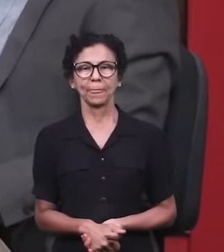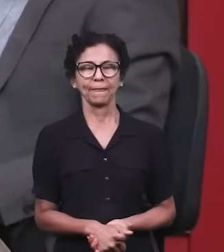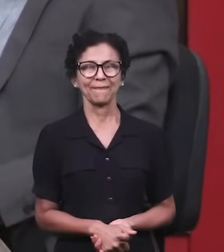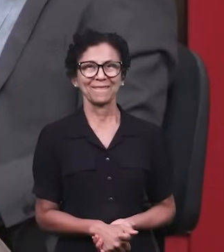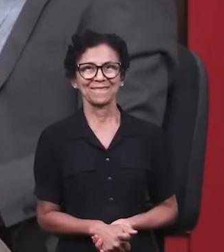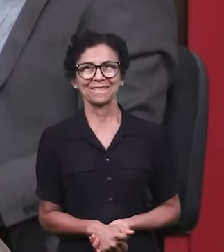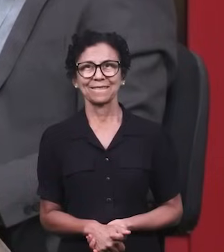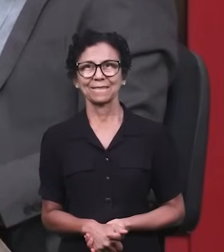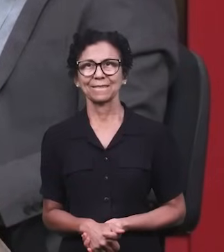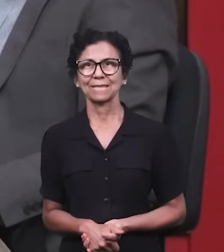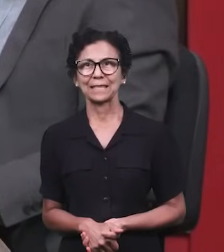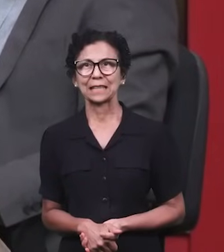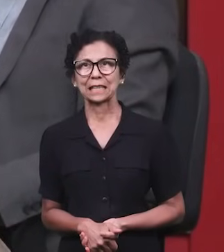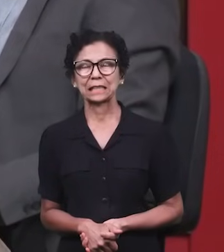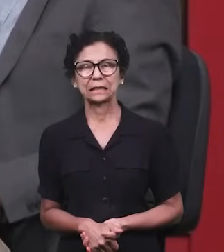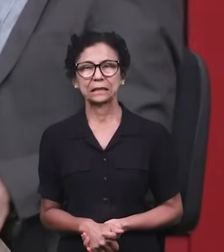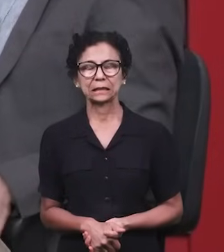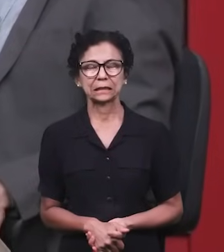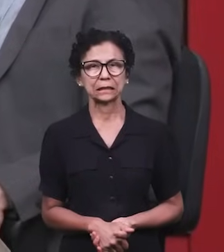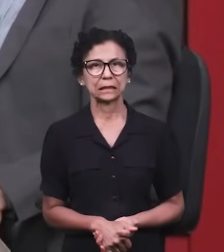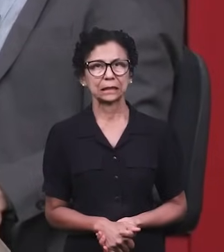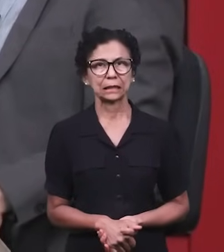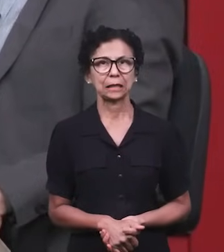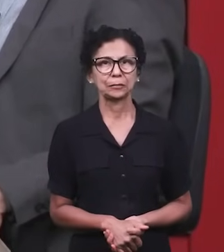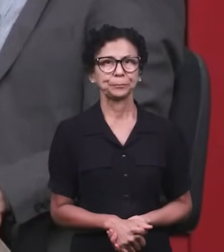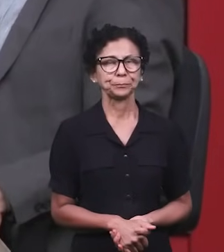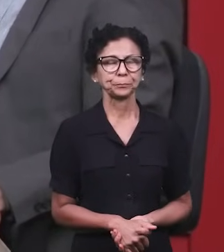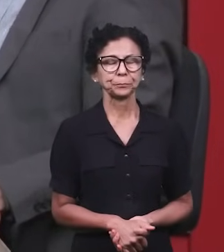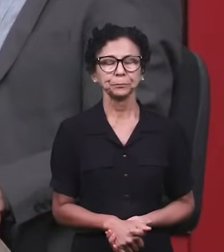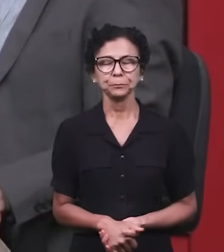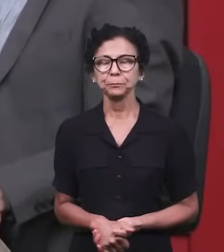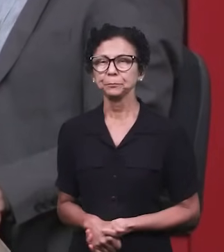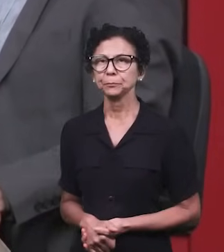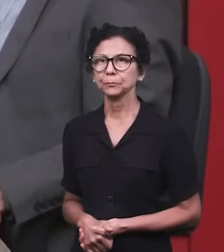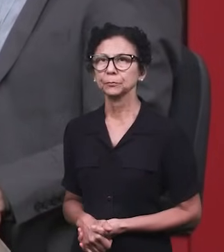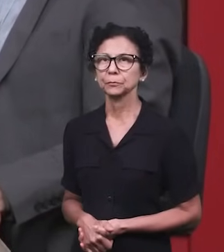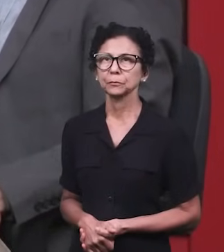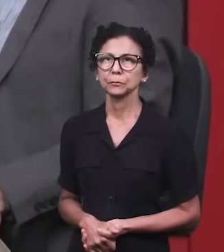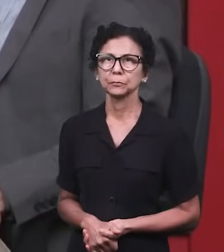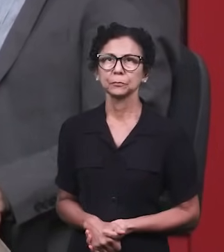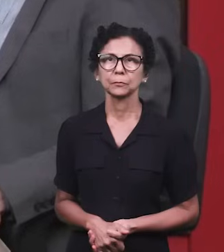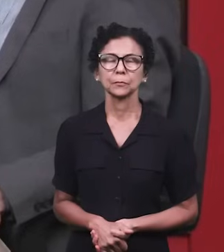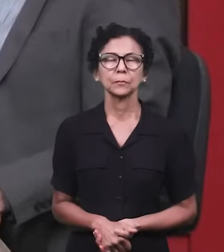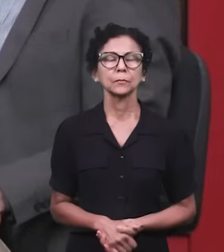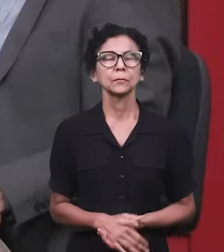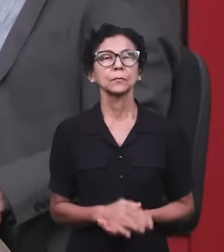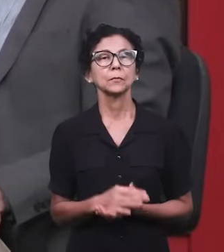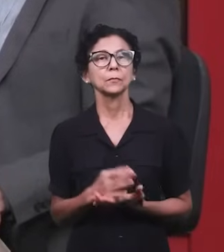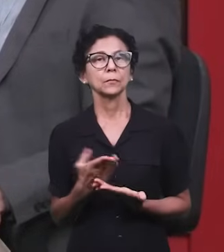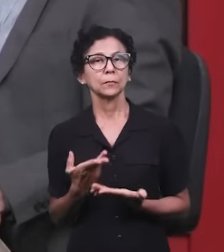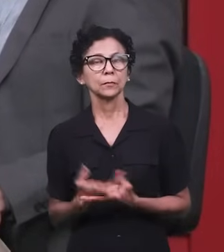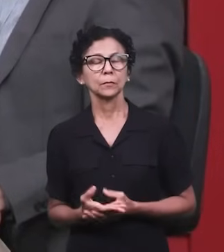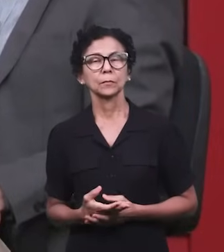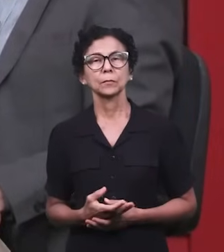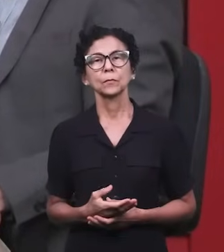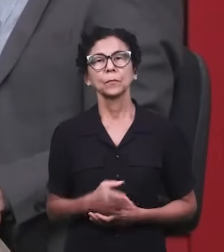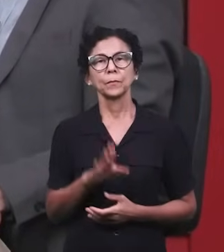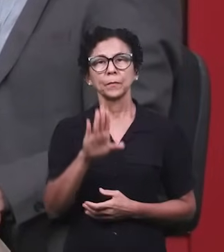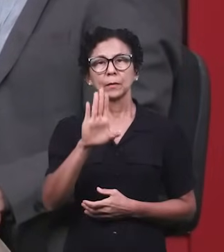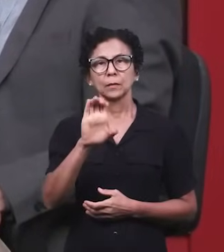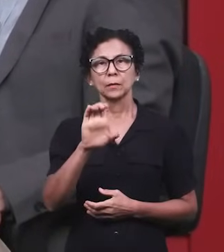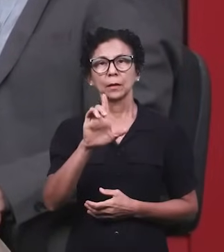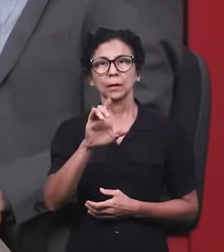fazer uma provocação, porque, do ponto de vista histórico, o que aconteceu ali, Eli era o